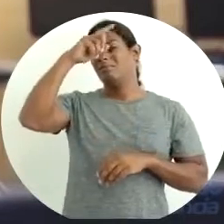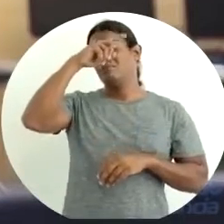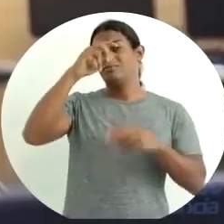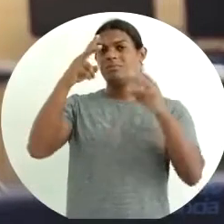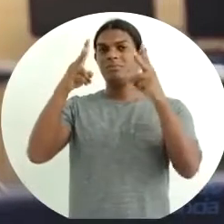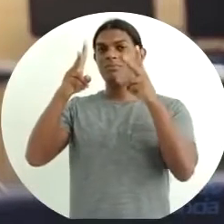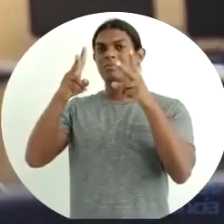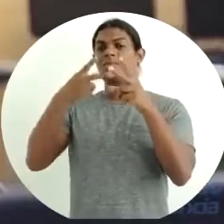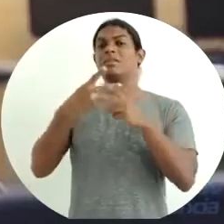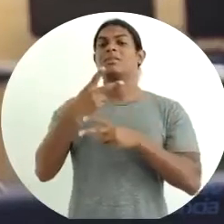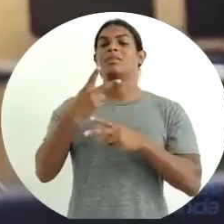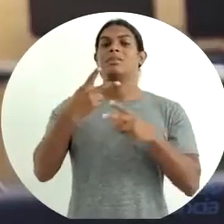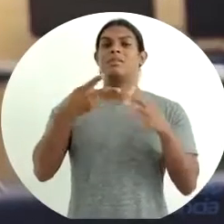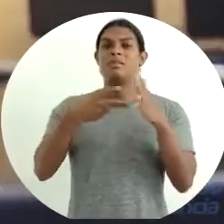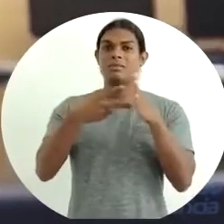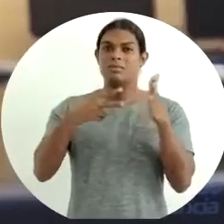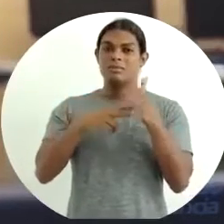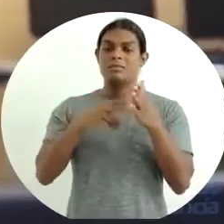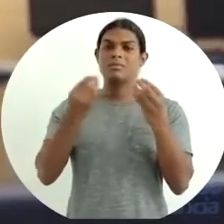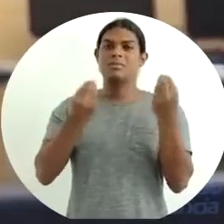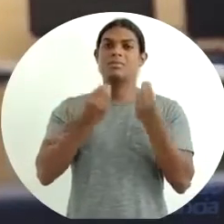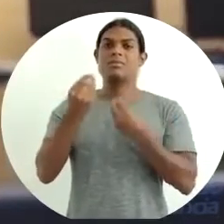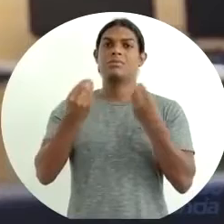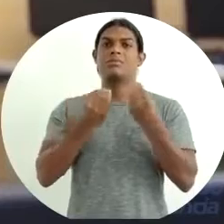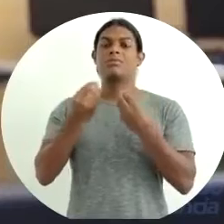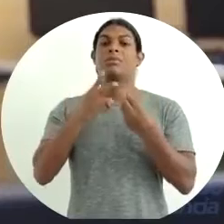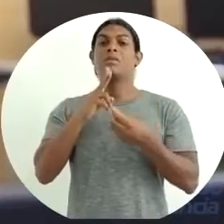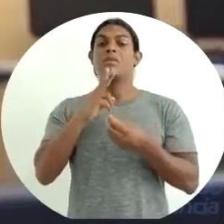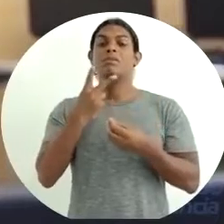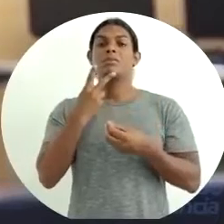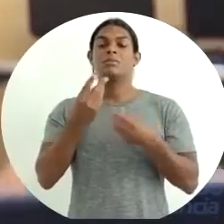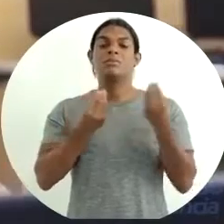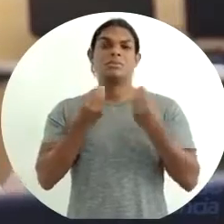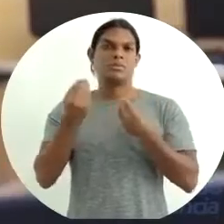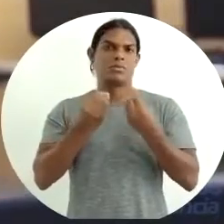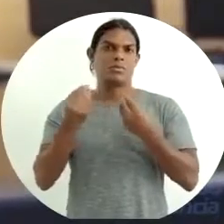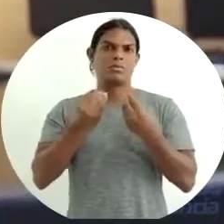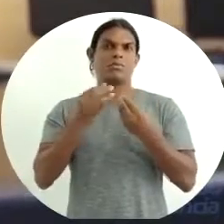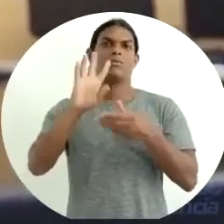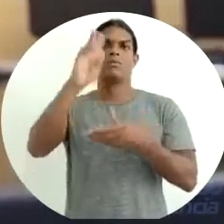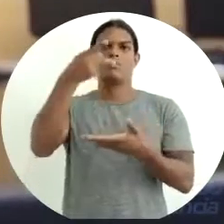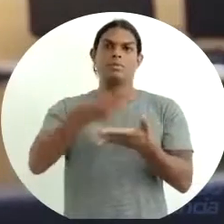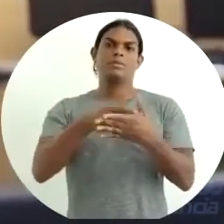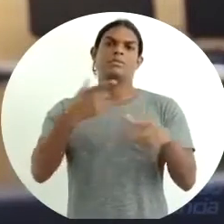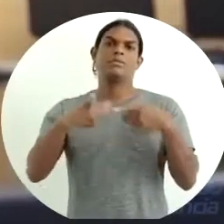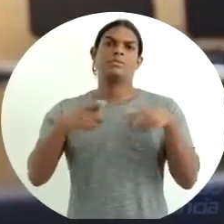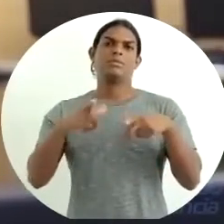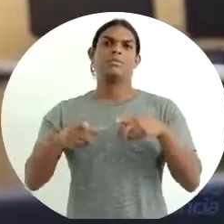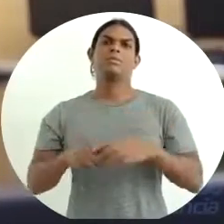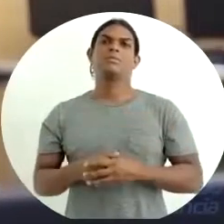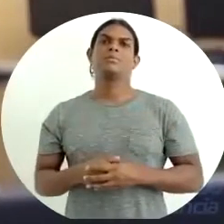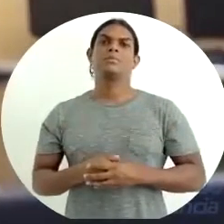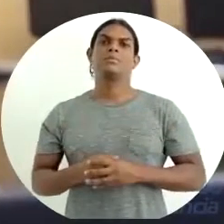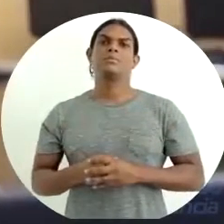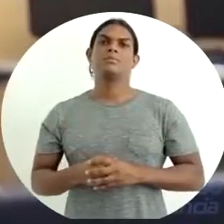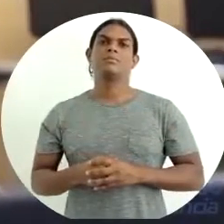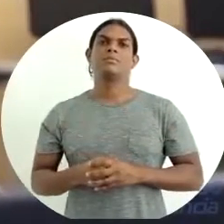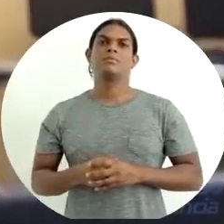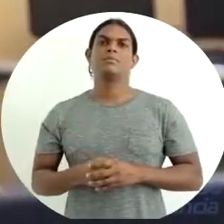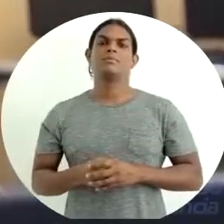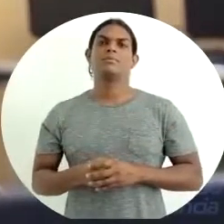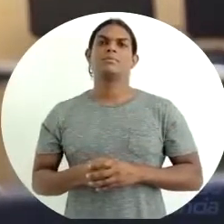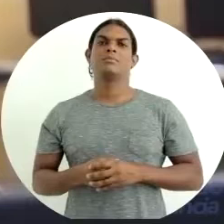acidente ocorrido tem uma dificuldade enorme. Então tem muita tese, muita teoria dizendo que sim, dizendo que não. Tá? Então,